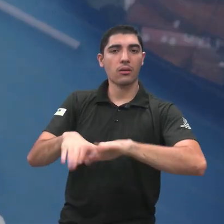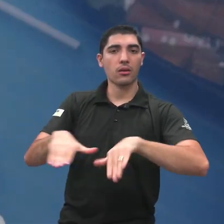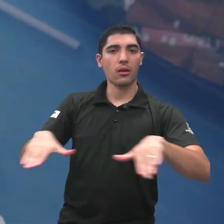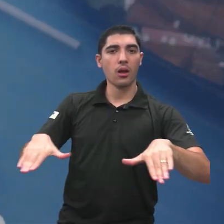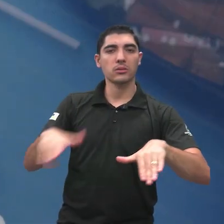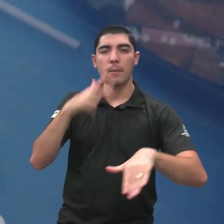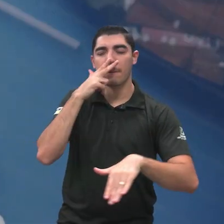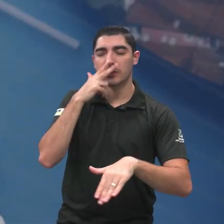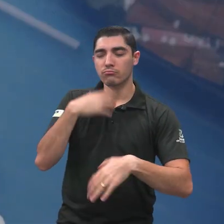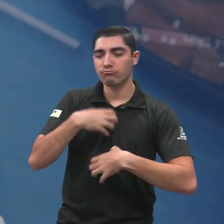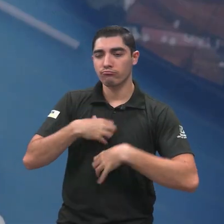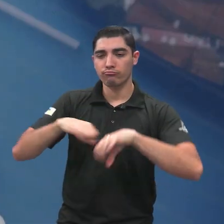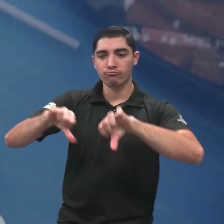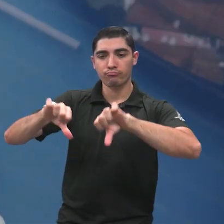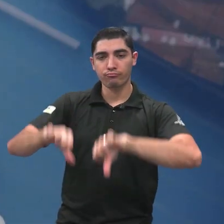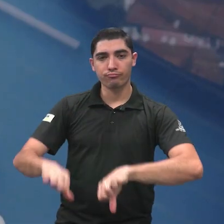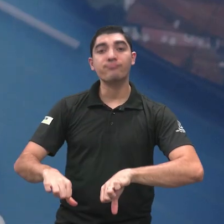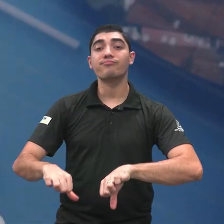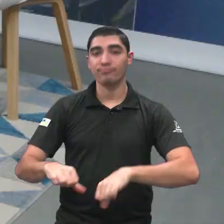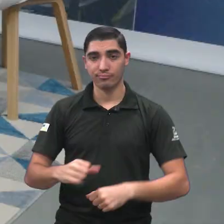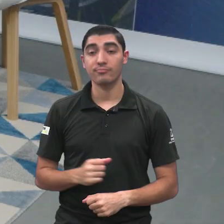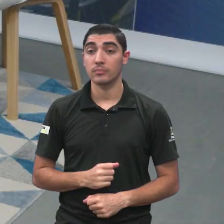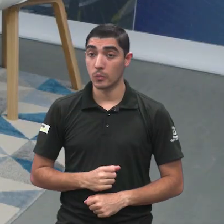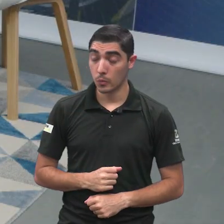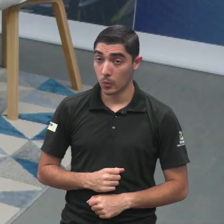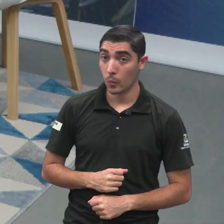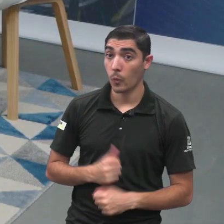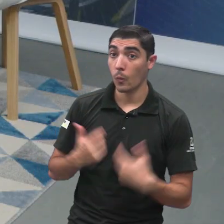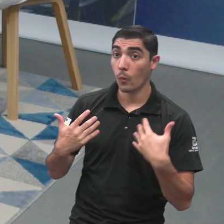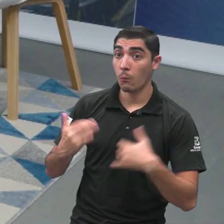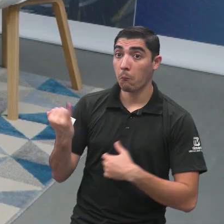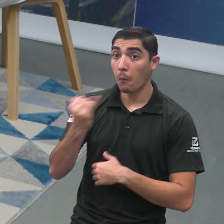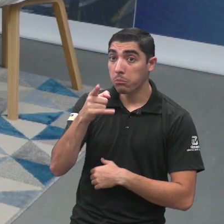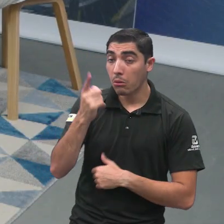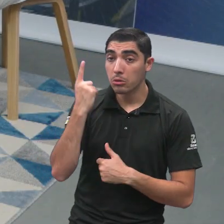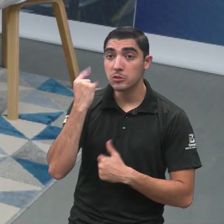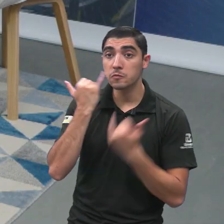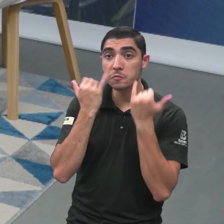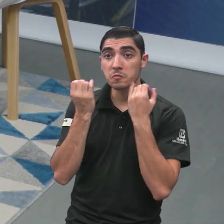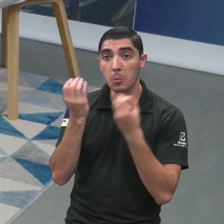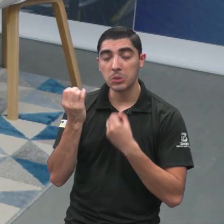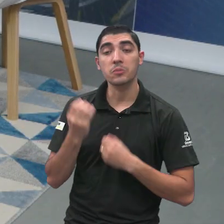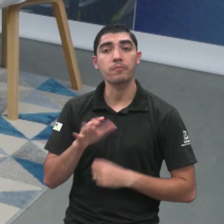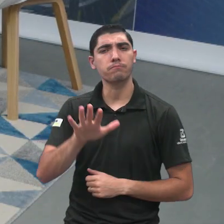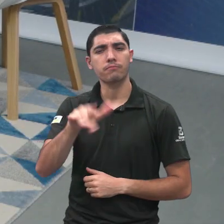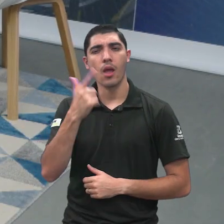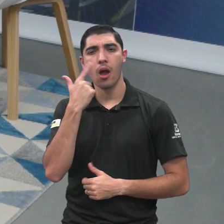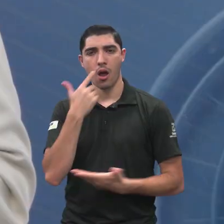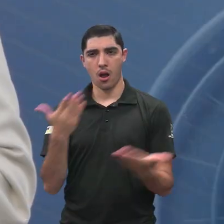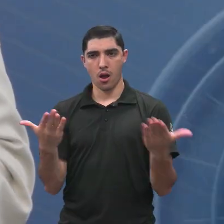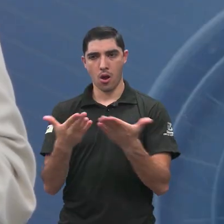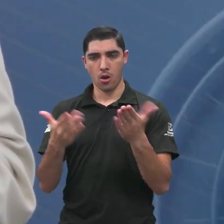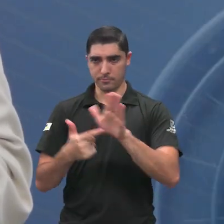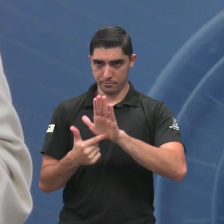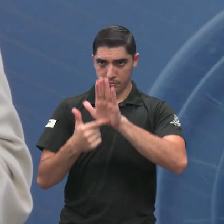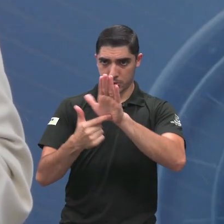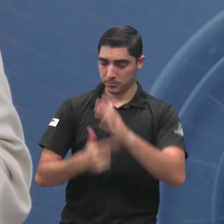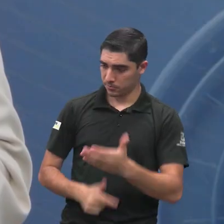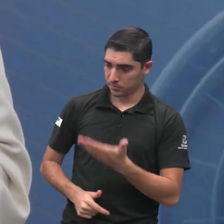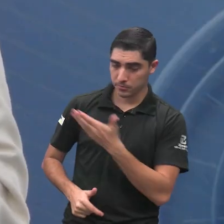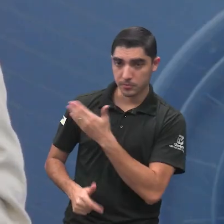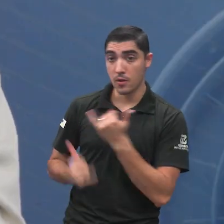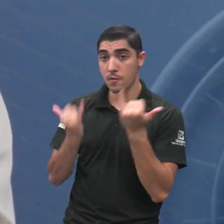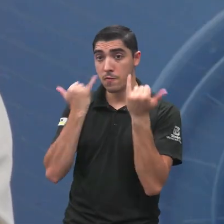causados imensuráveis para aquele filho ali. Importante informação, doutora Jennifer. Olha só, agora a gente mostra